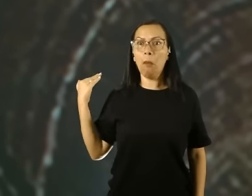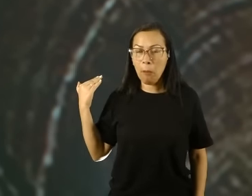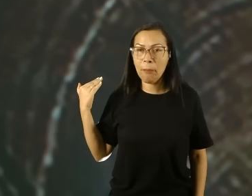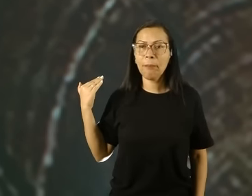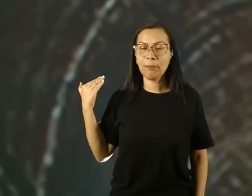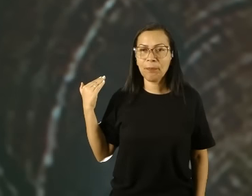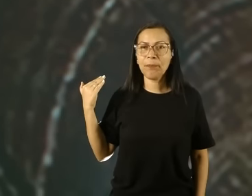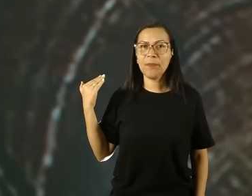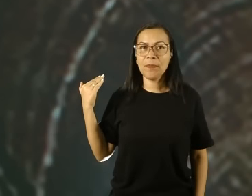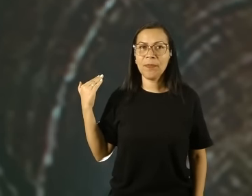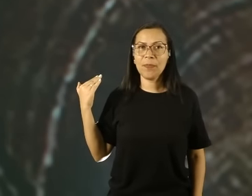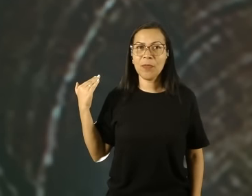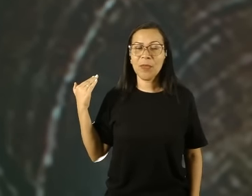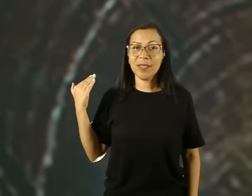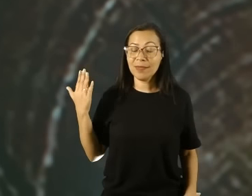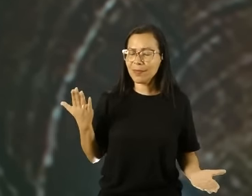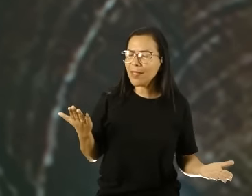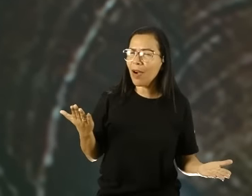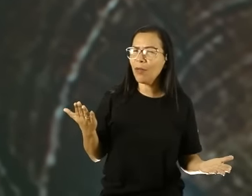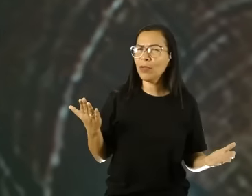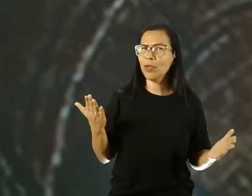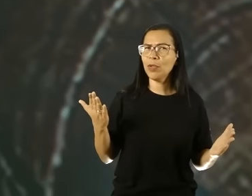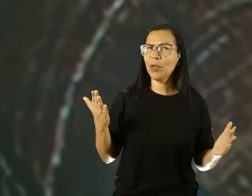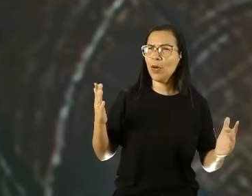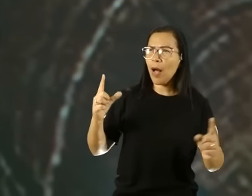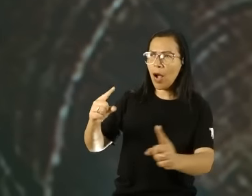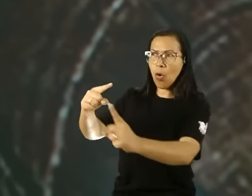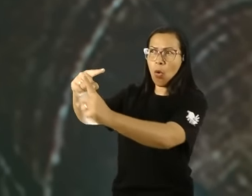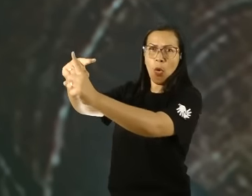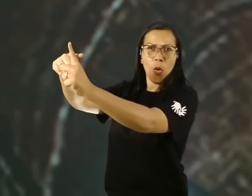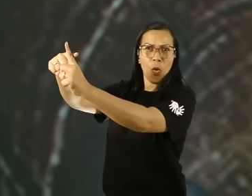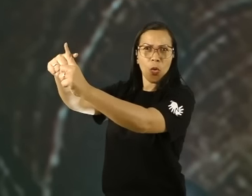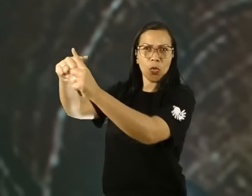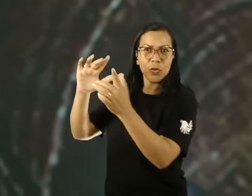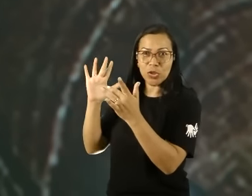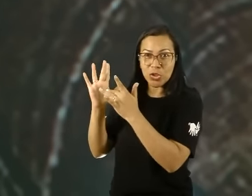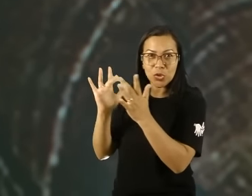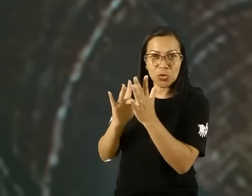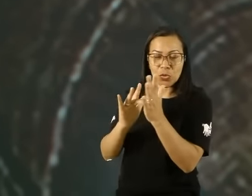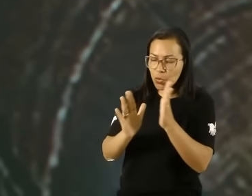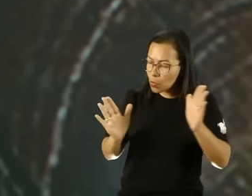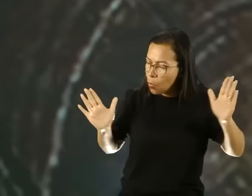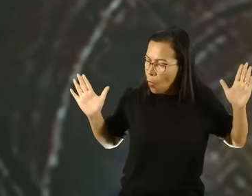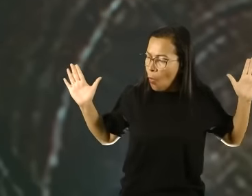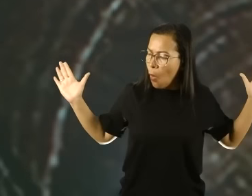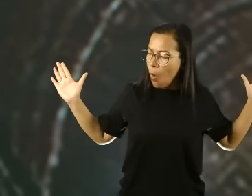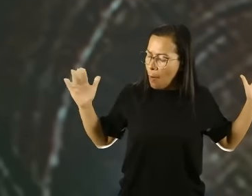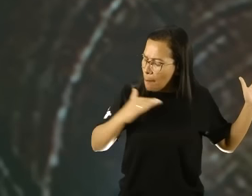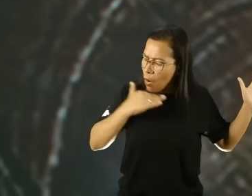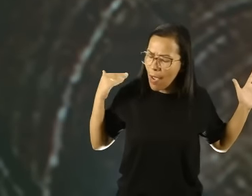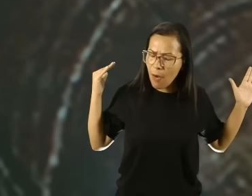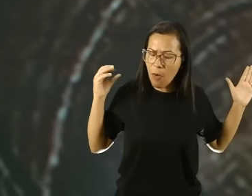Agora não é o fato só de Jesus estar morto. Agora começa um burburinho na cidade que o corpo de Jesus desapareceu. O corpo